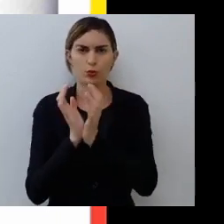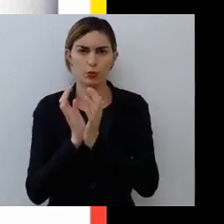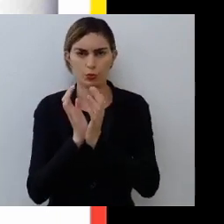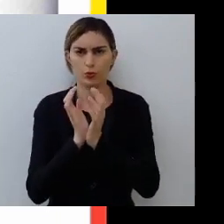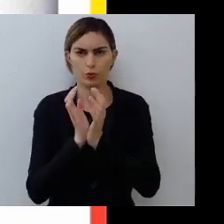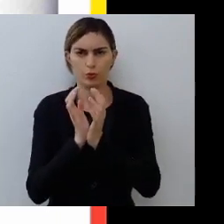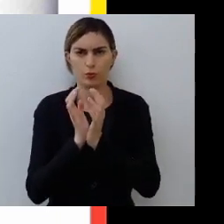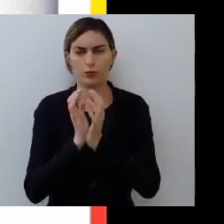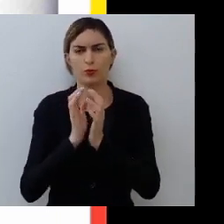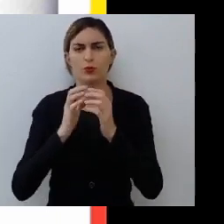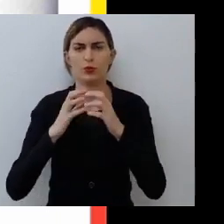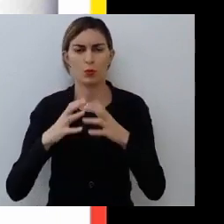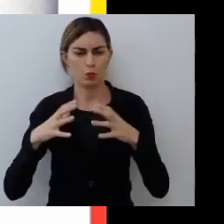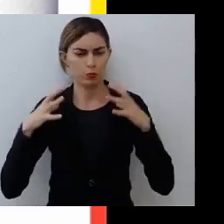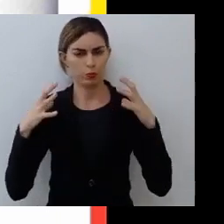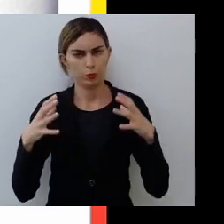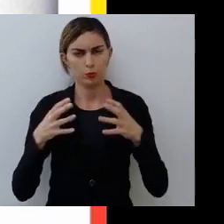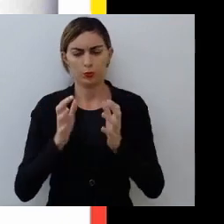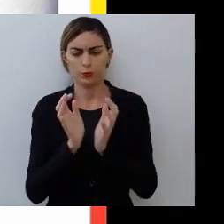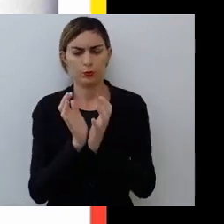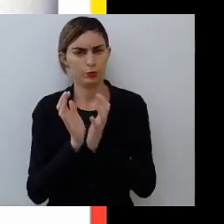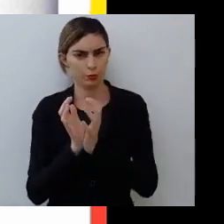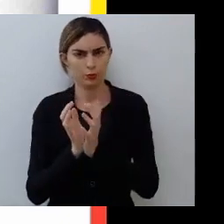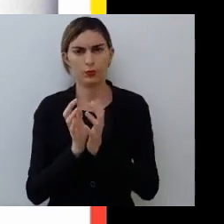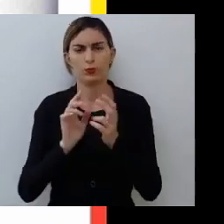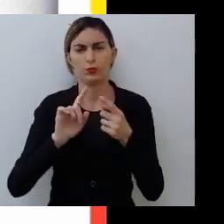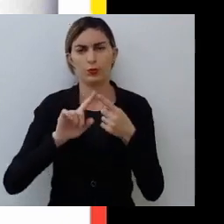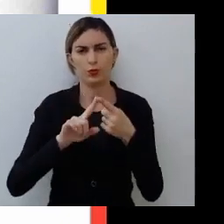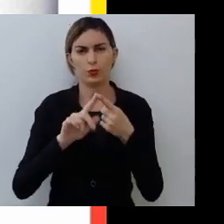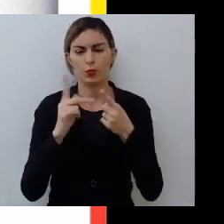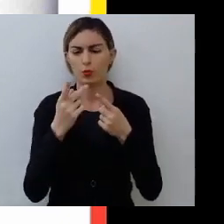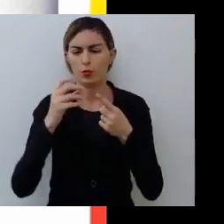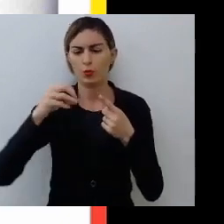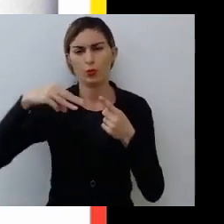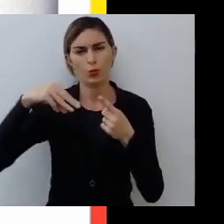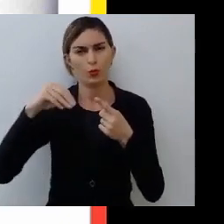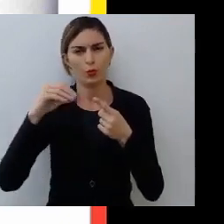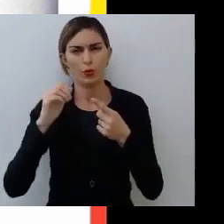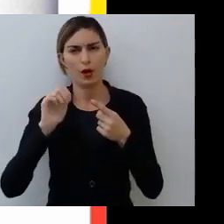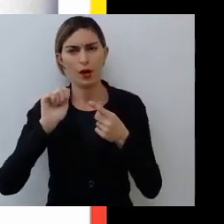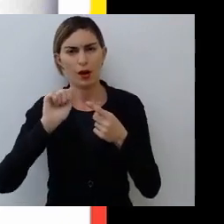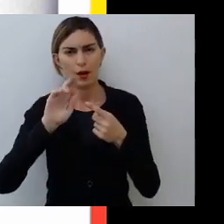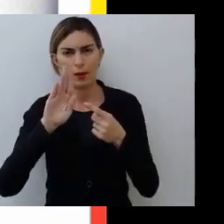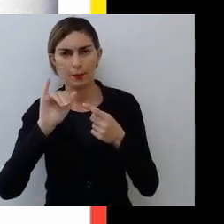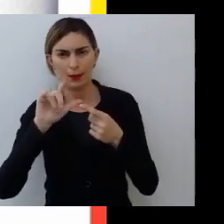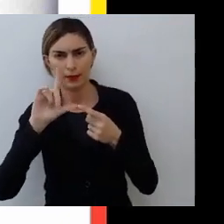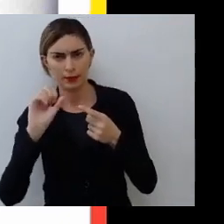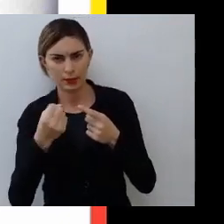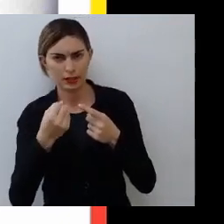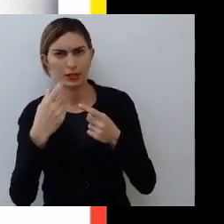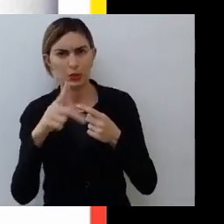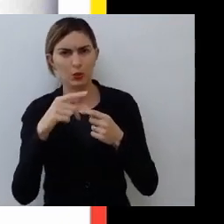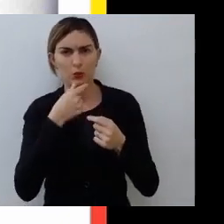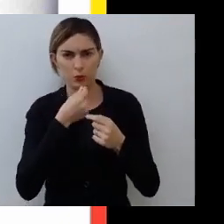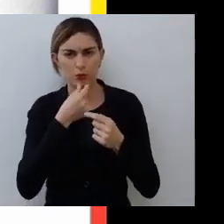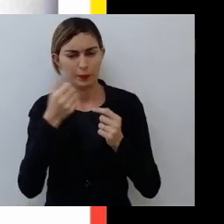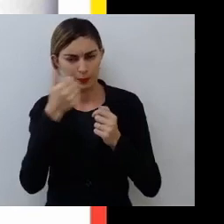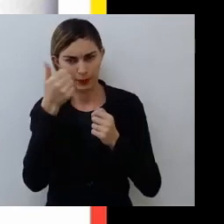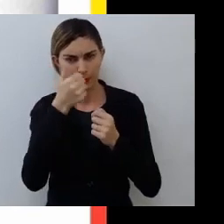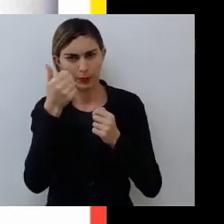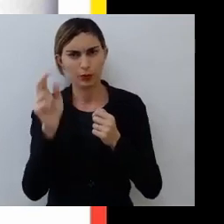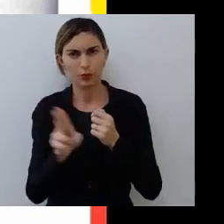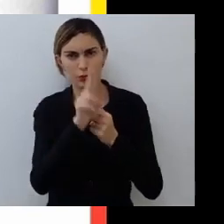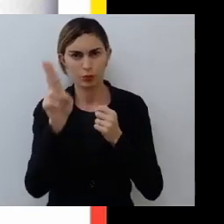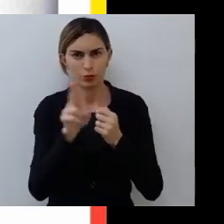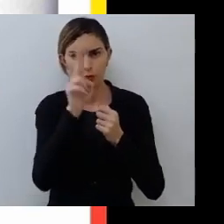Robustus, Afarensis e assim vai. O Homo habilis, esse cara foi show, foi um dos primeiros a